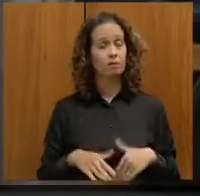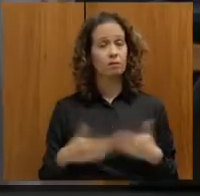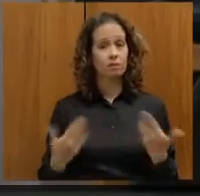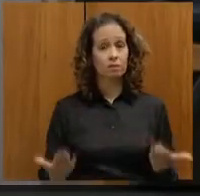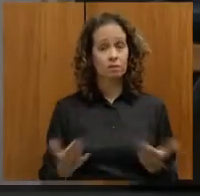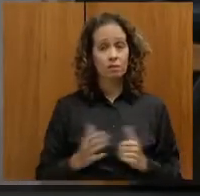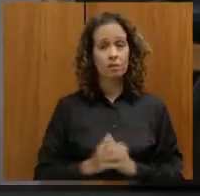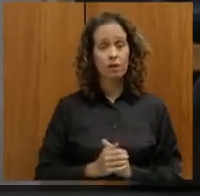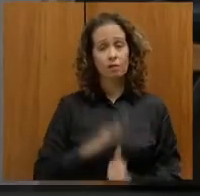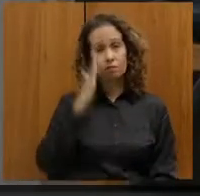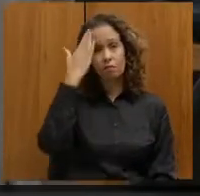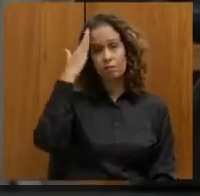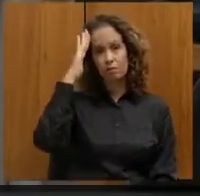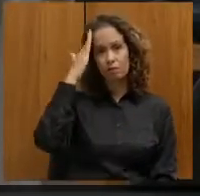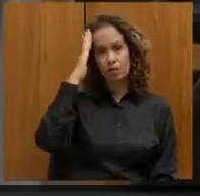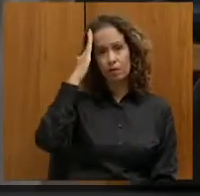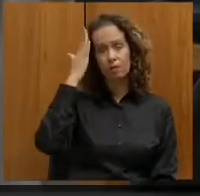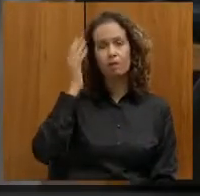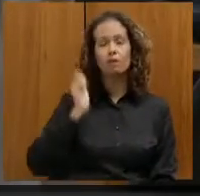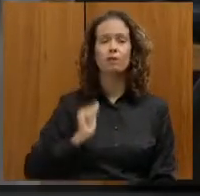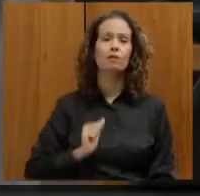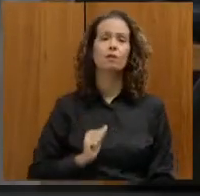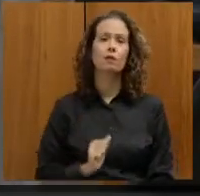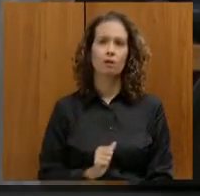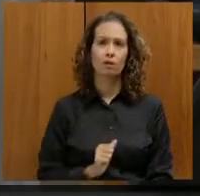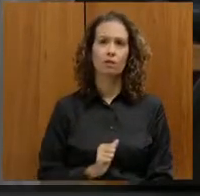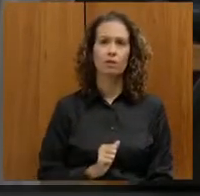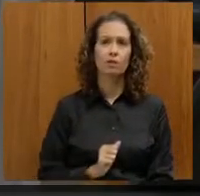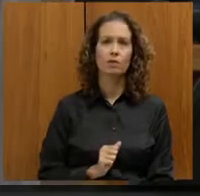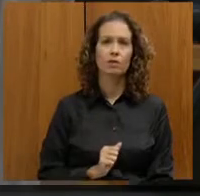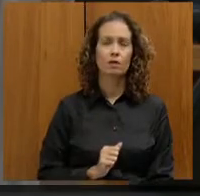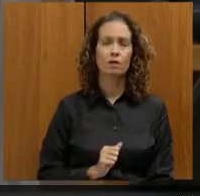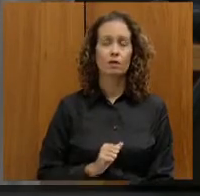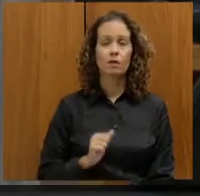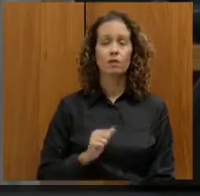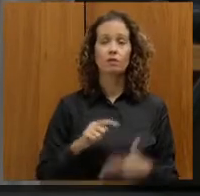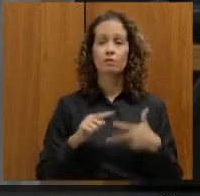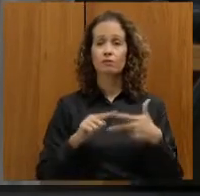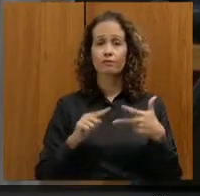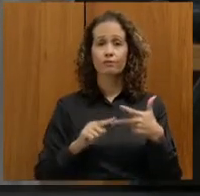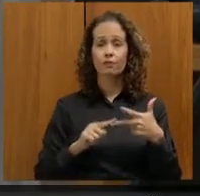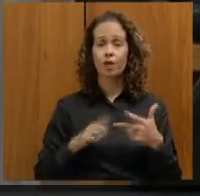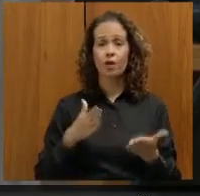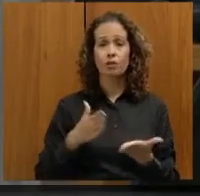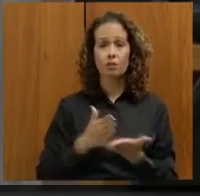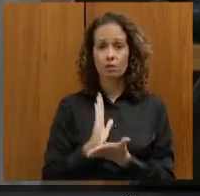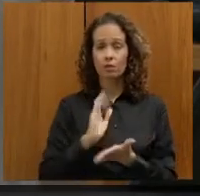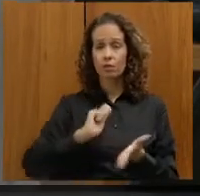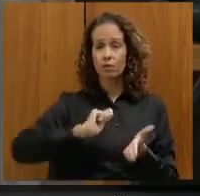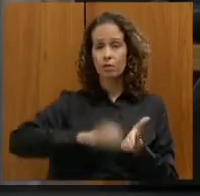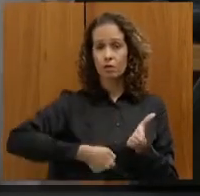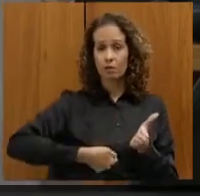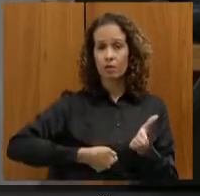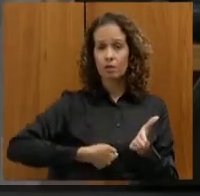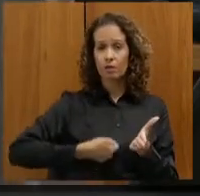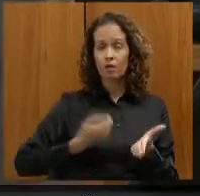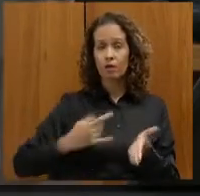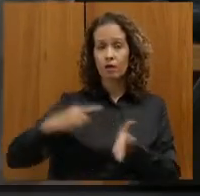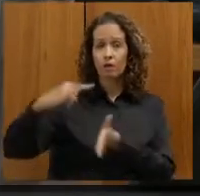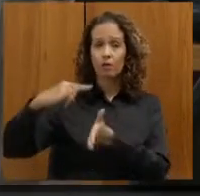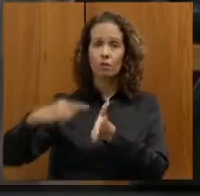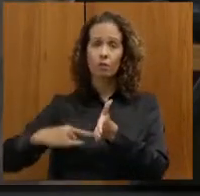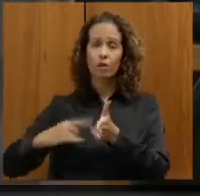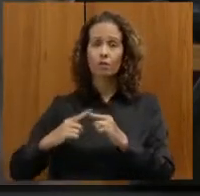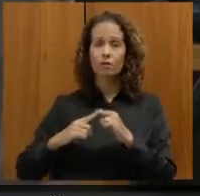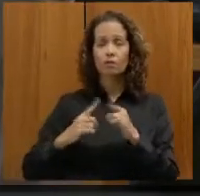forma entendemos ser temerários para os demais poderes autorizar adesão ao regime sem